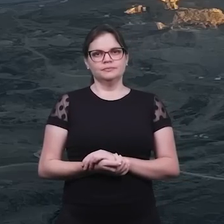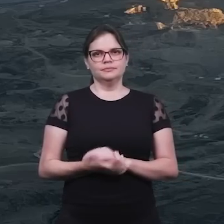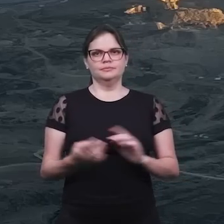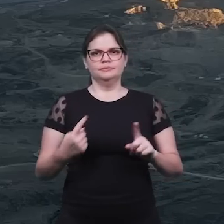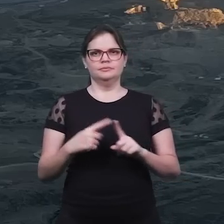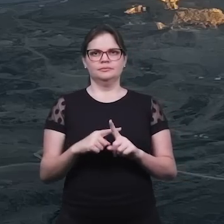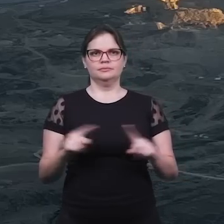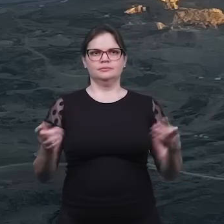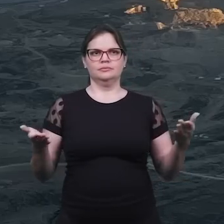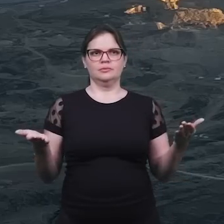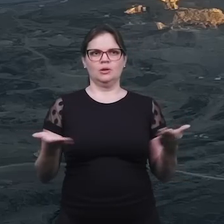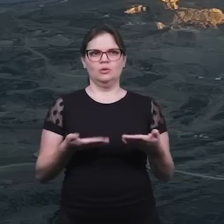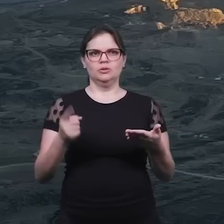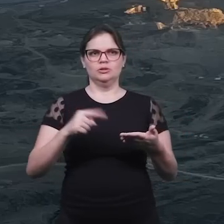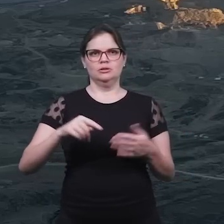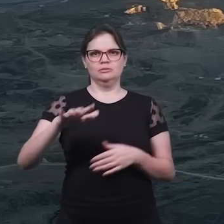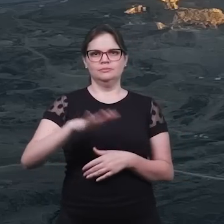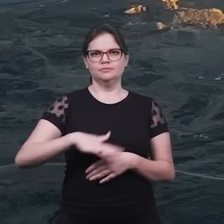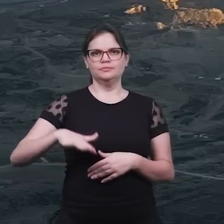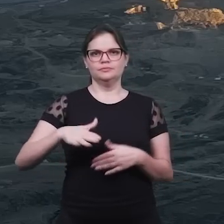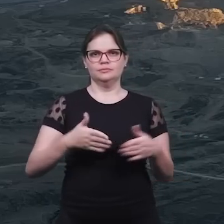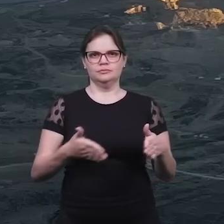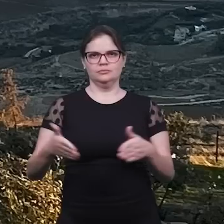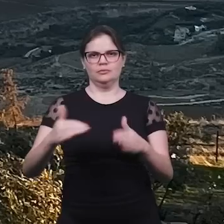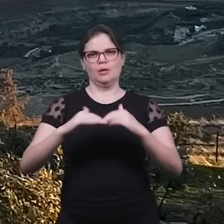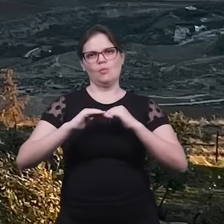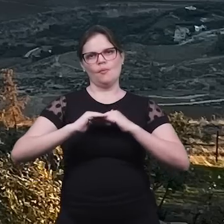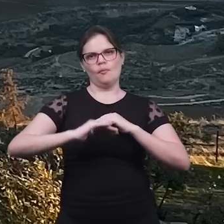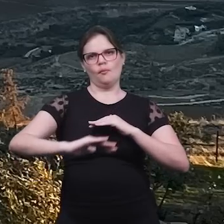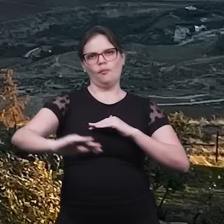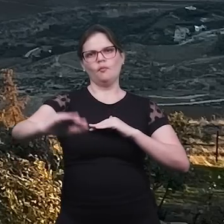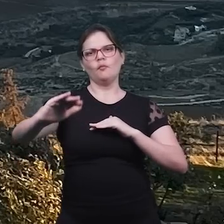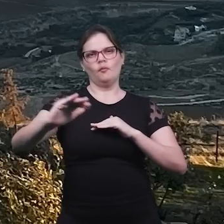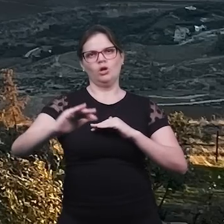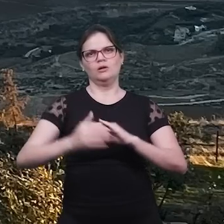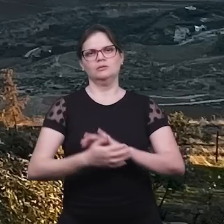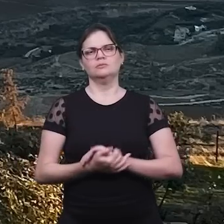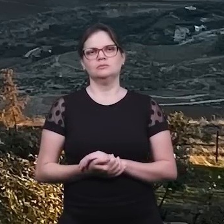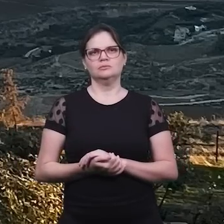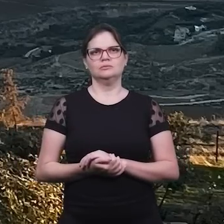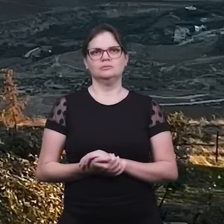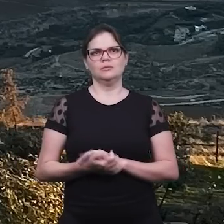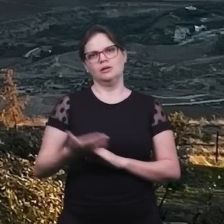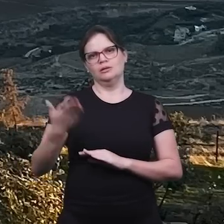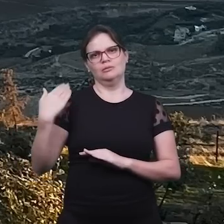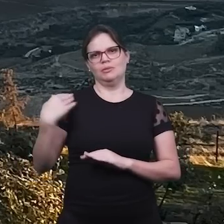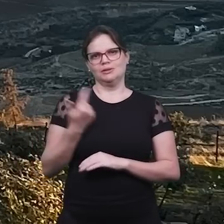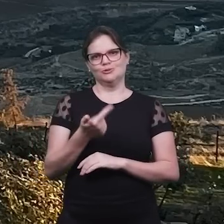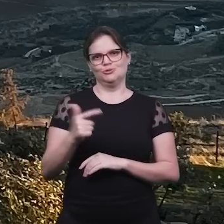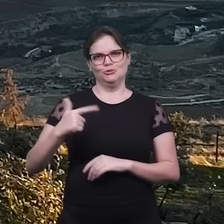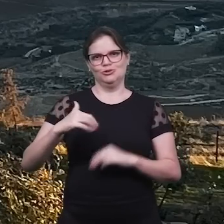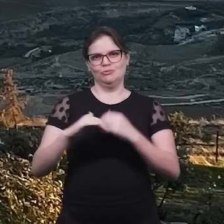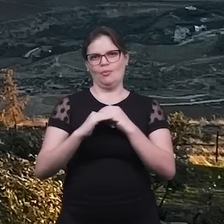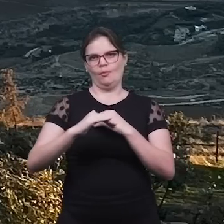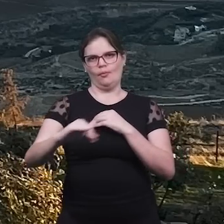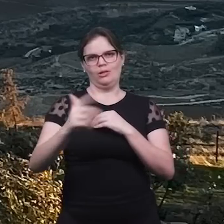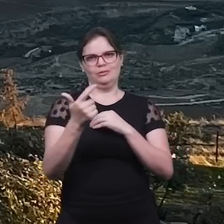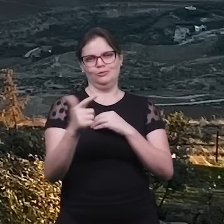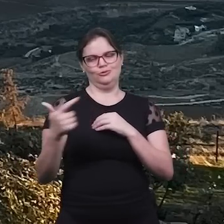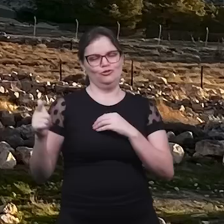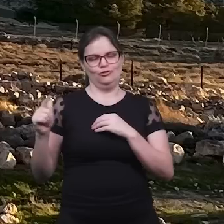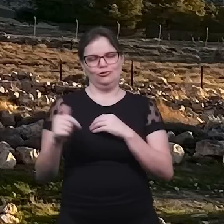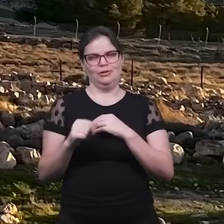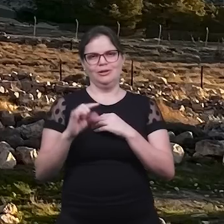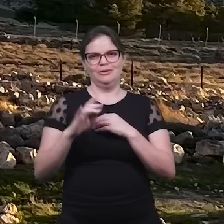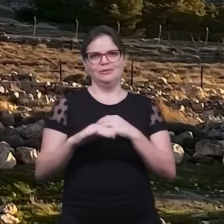E é uma região que ela venta muito. Eu estava numa época de frio, então eu quis fazer para